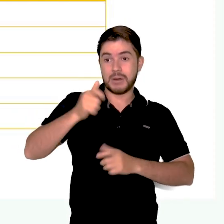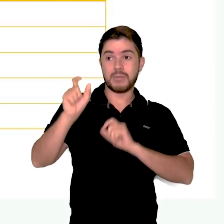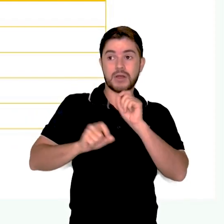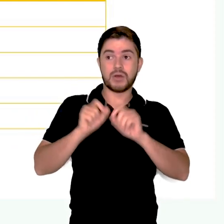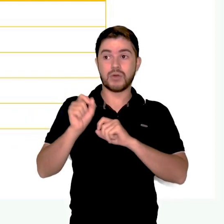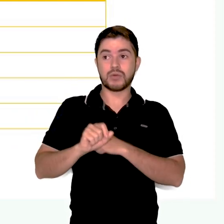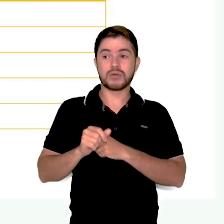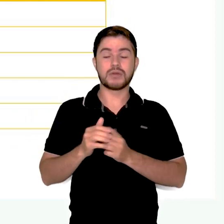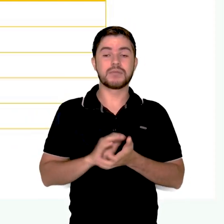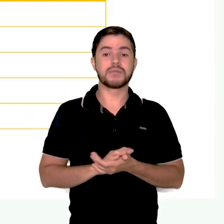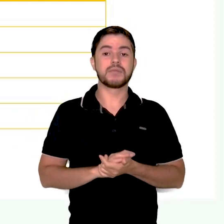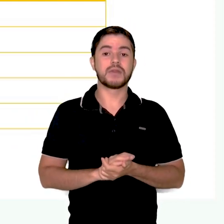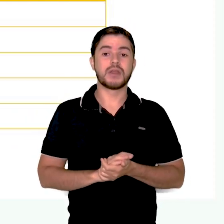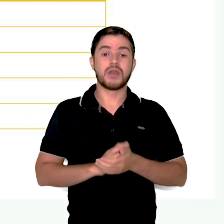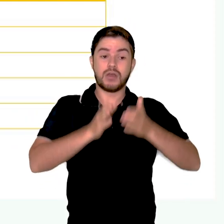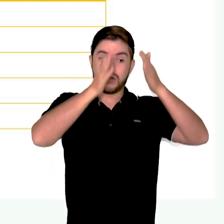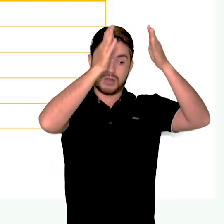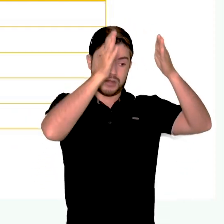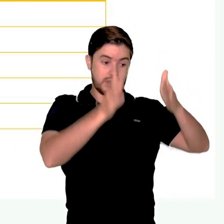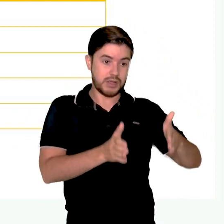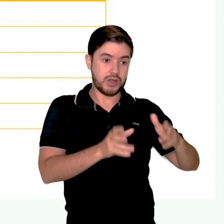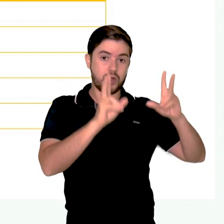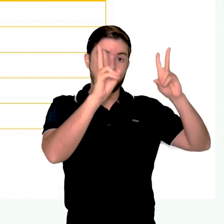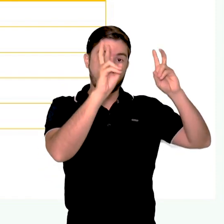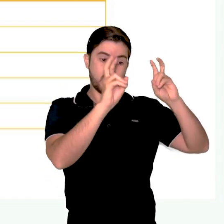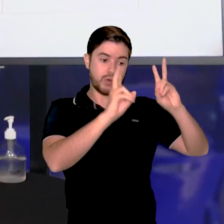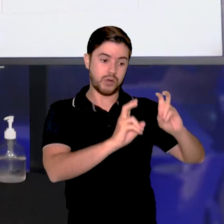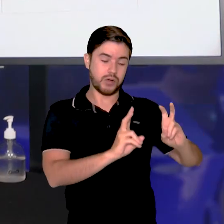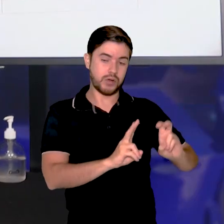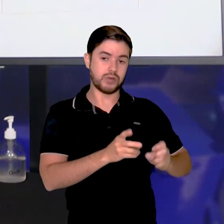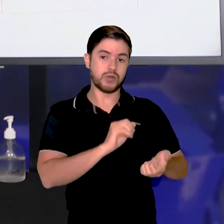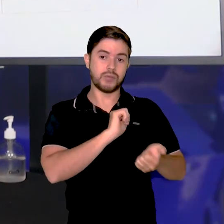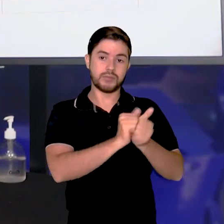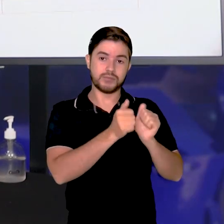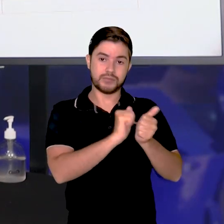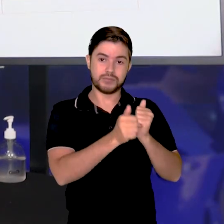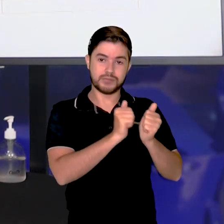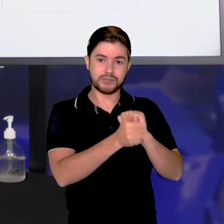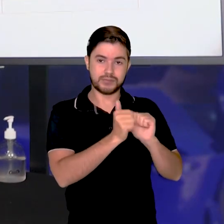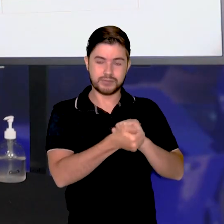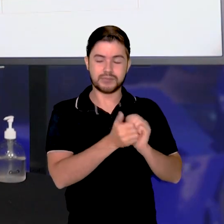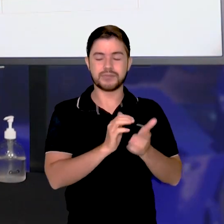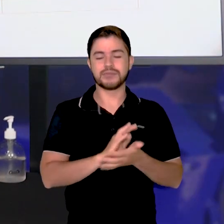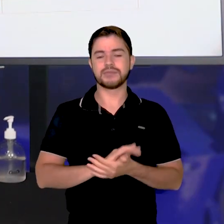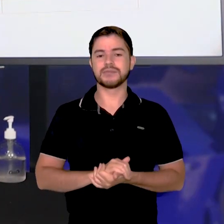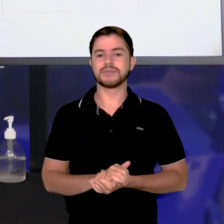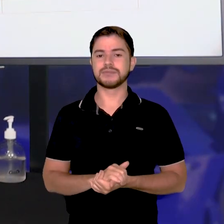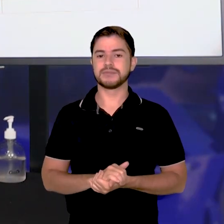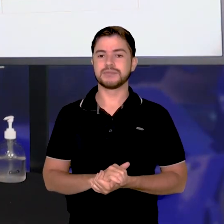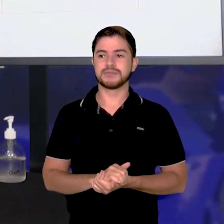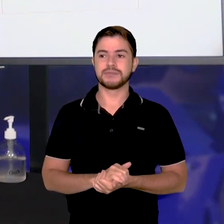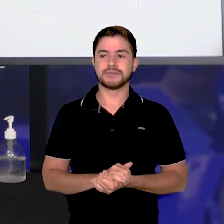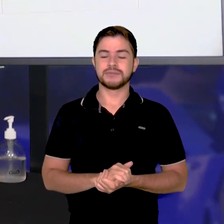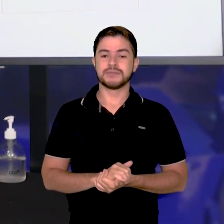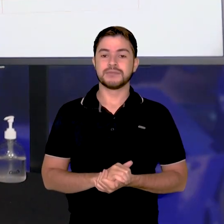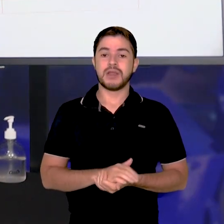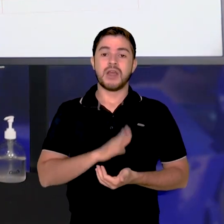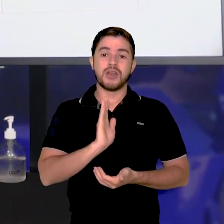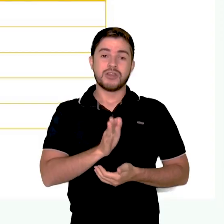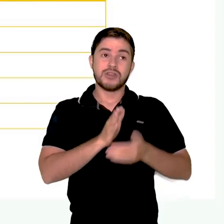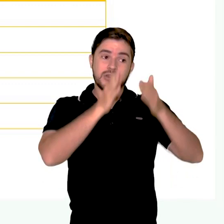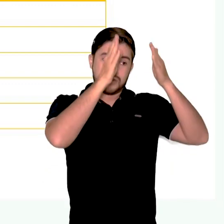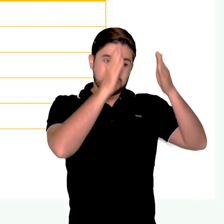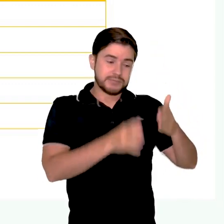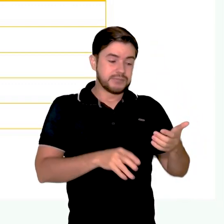seria a coluna de atividades ou de esporte, como vocês acharem melhor para preencher ela, tá bom? Então aqui eu coloquei,